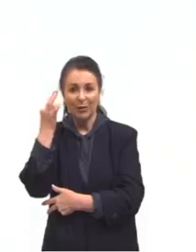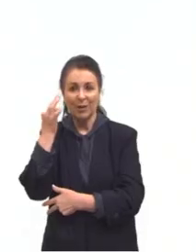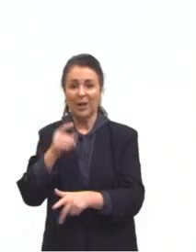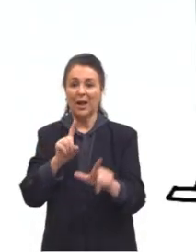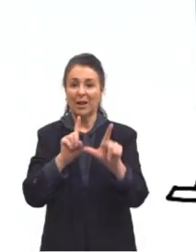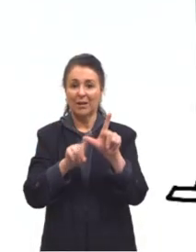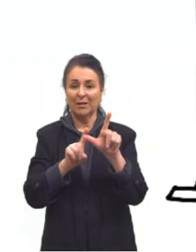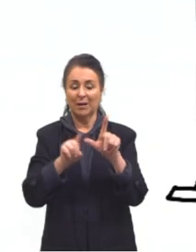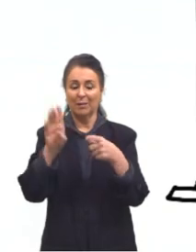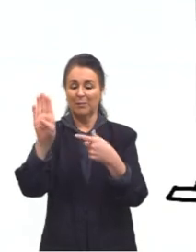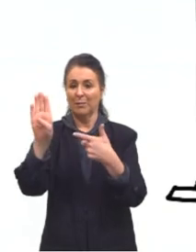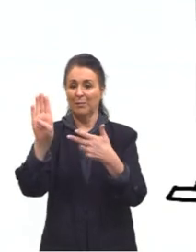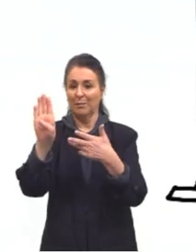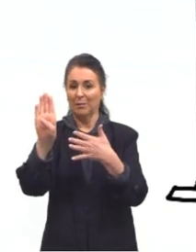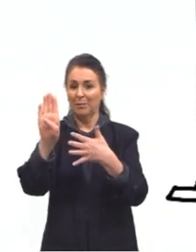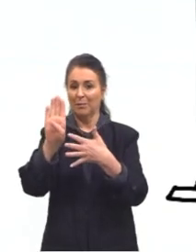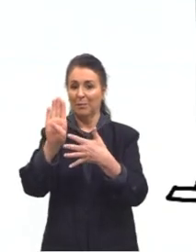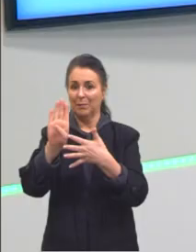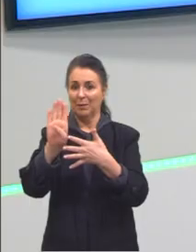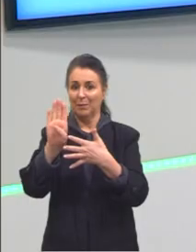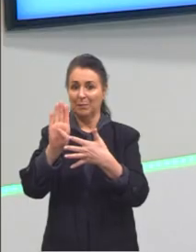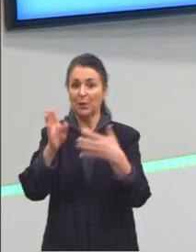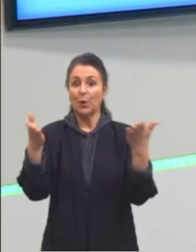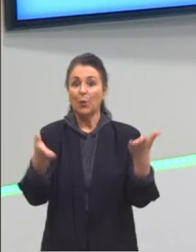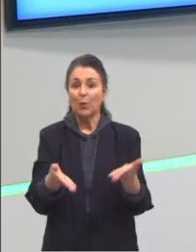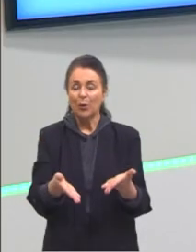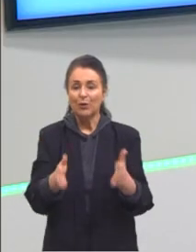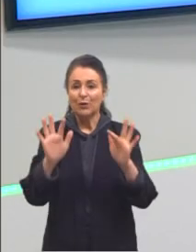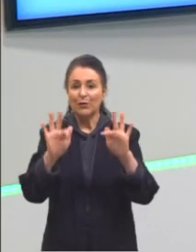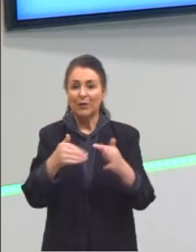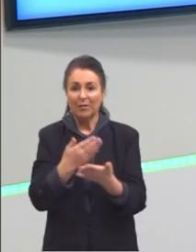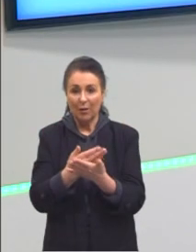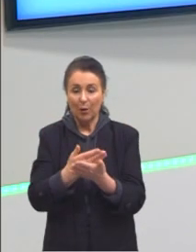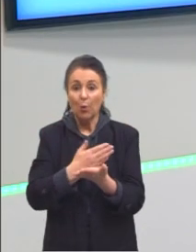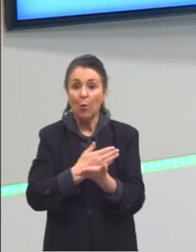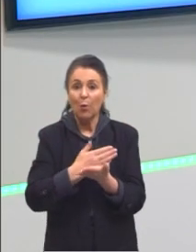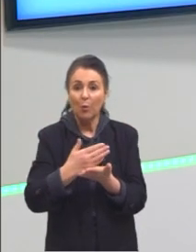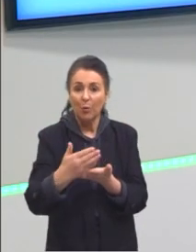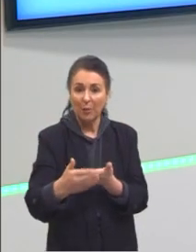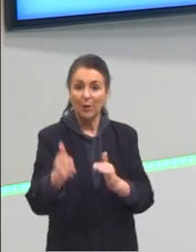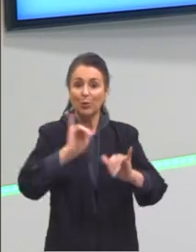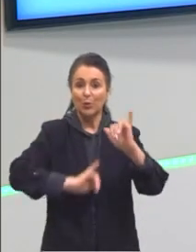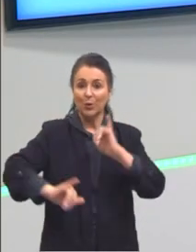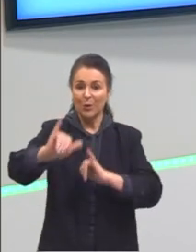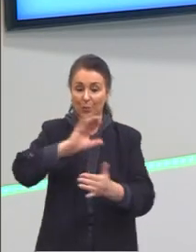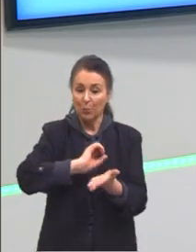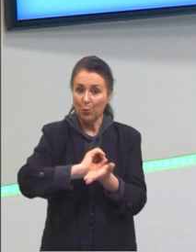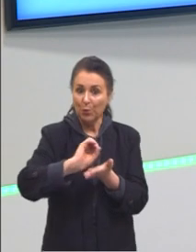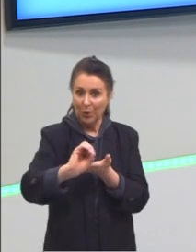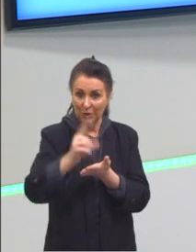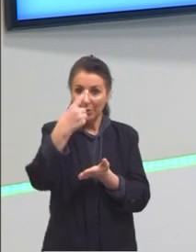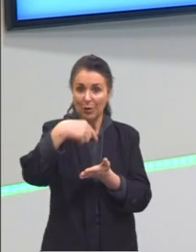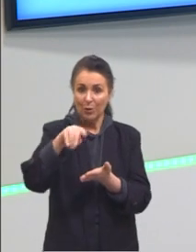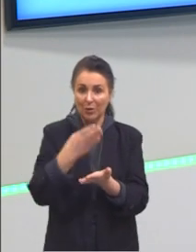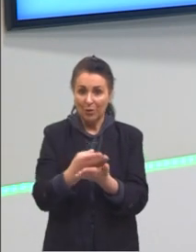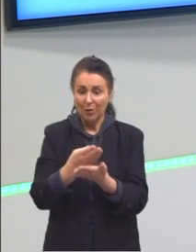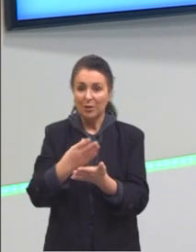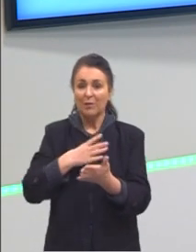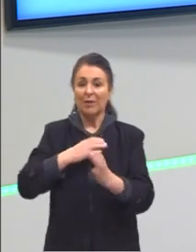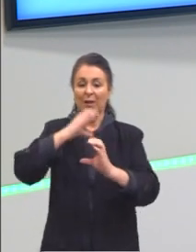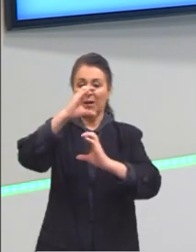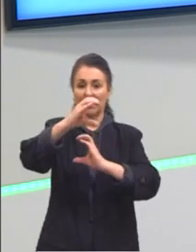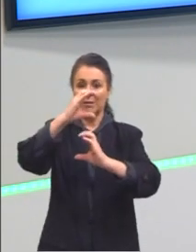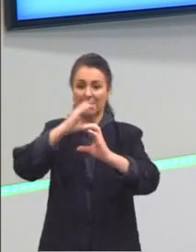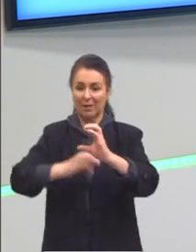B e por hoje é isso é uma introdução a química orgânica nas próximas aulas a gente vai entender as cadeias